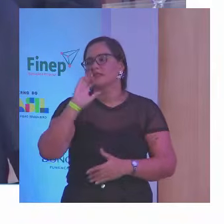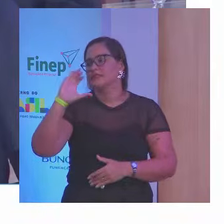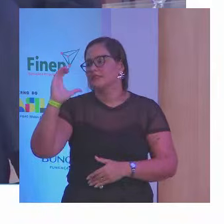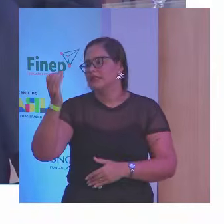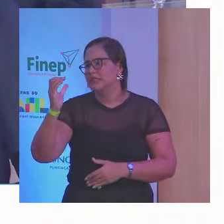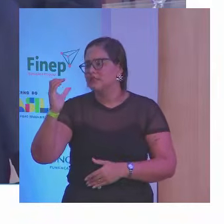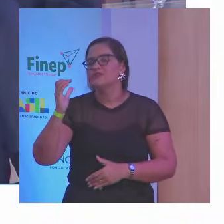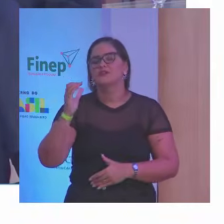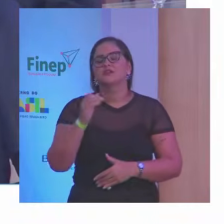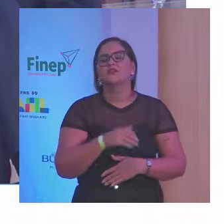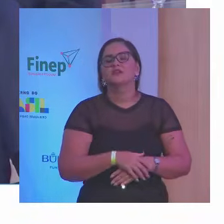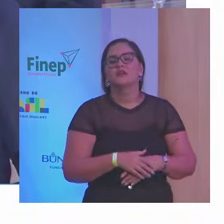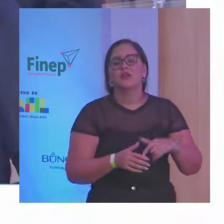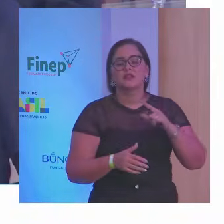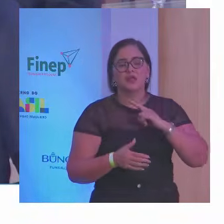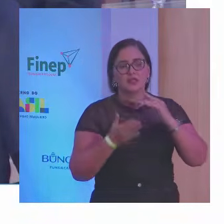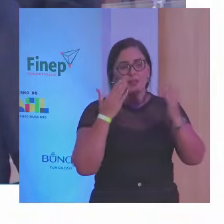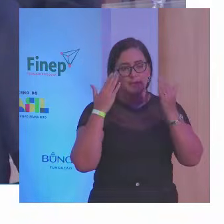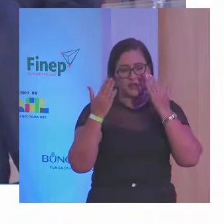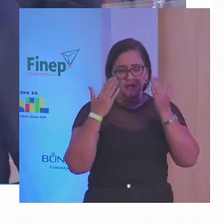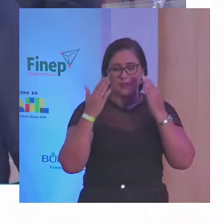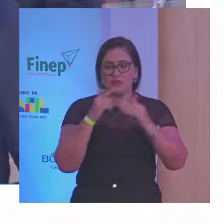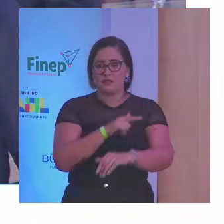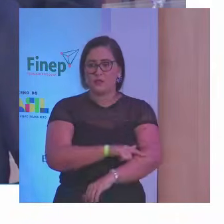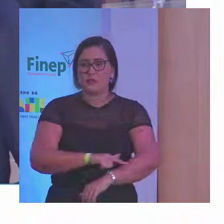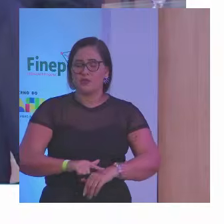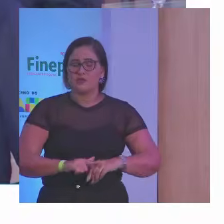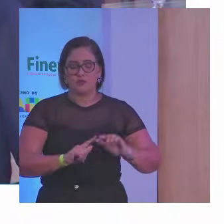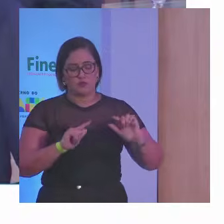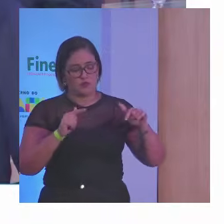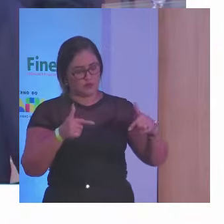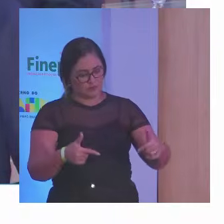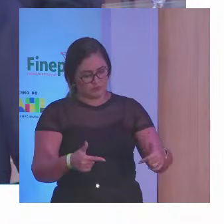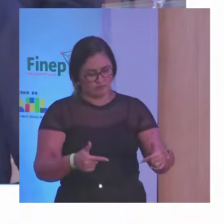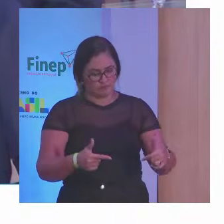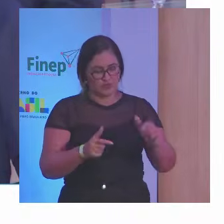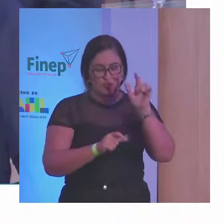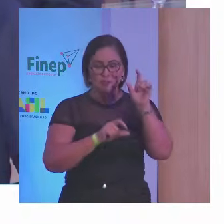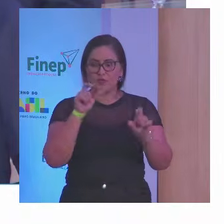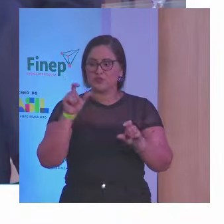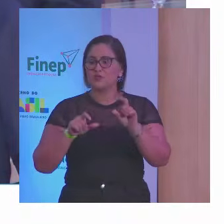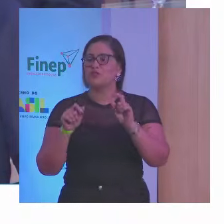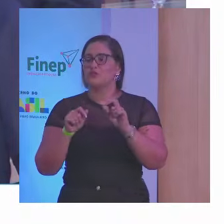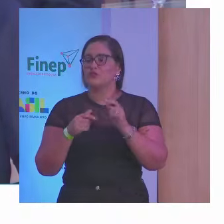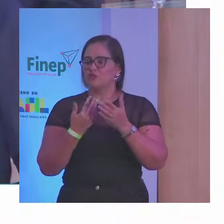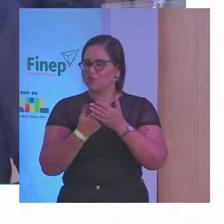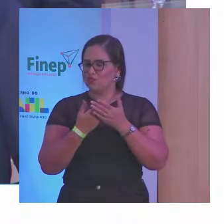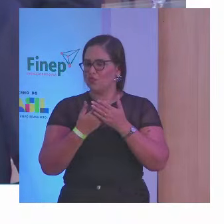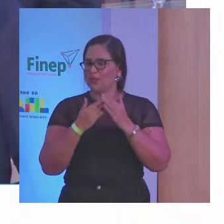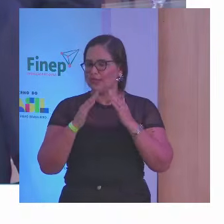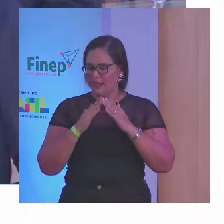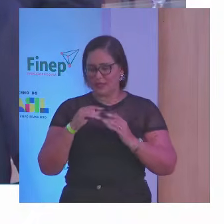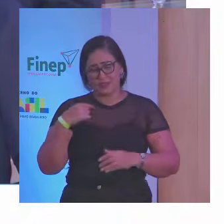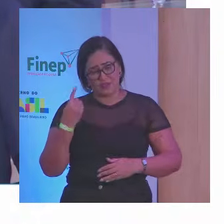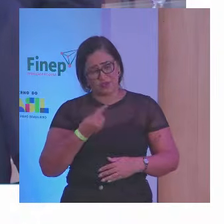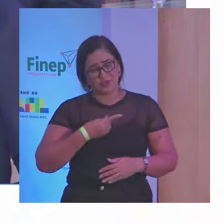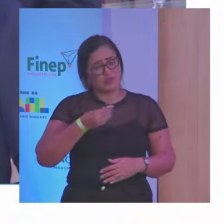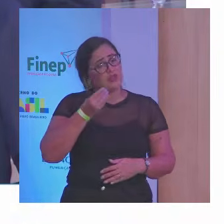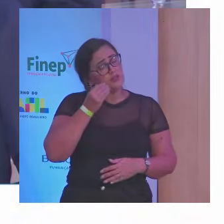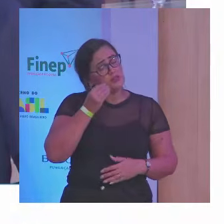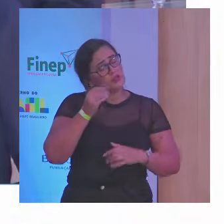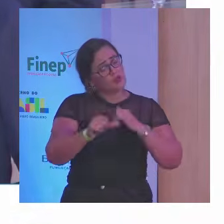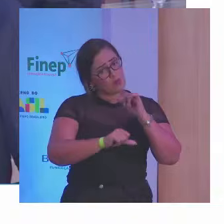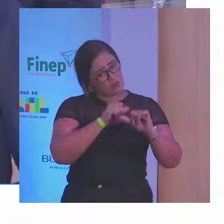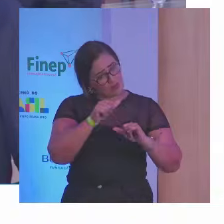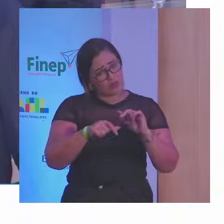base científica dele vem da psicologia comportamental e coletiva. Essas pessoas fizeram o dever de casa delas e a gente está tentando reverter e fazer